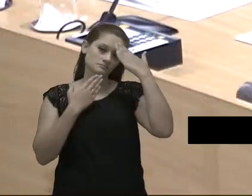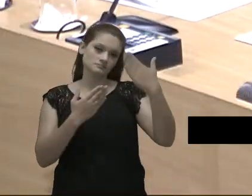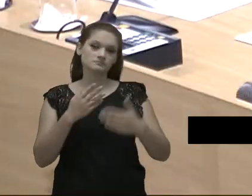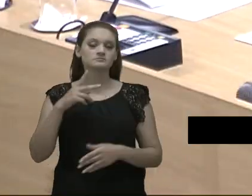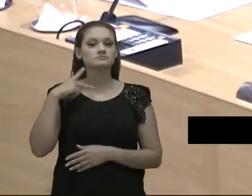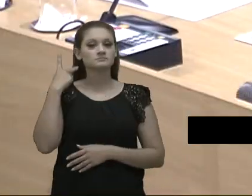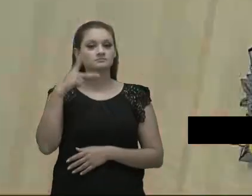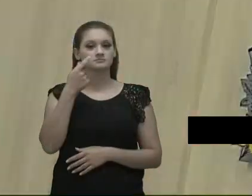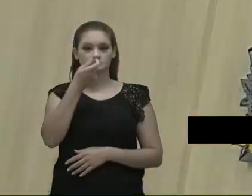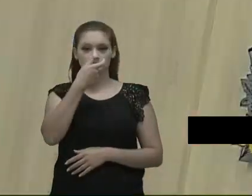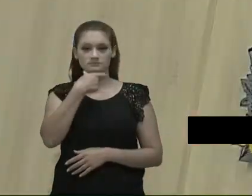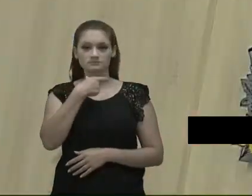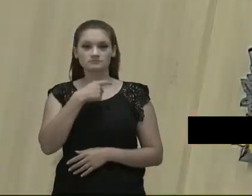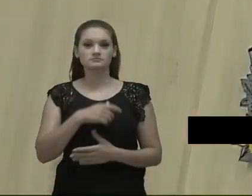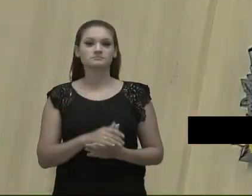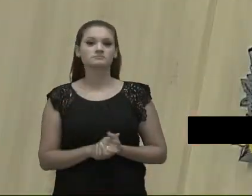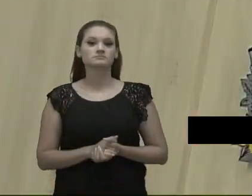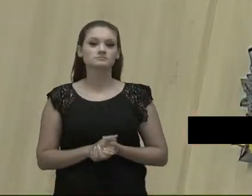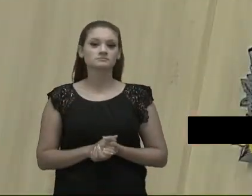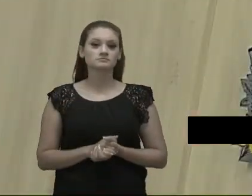vereador presidente?